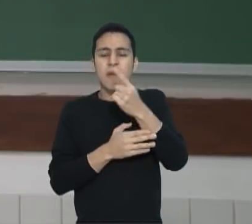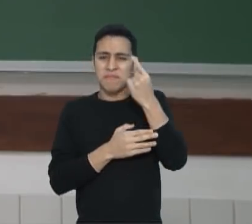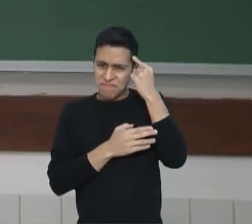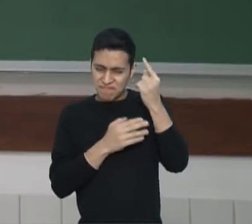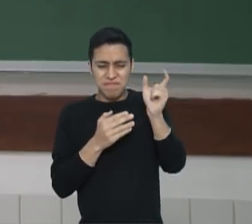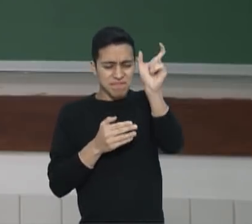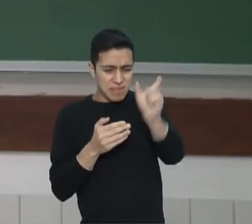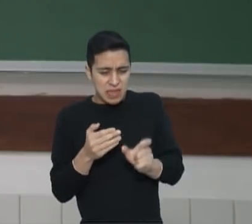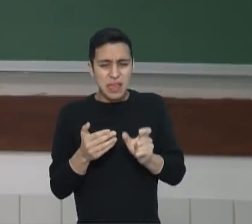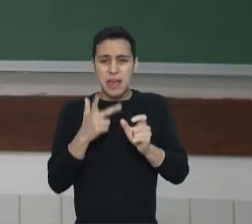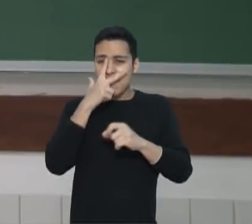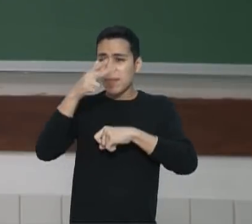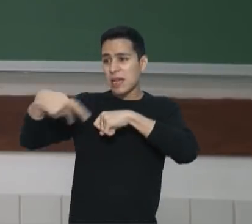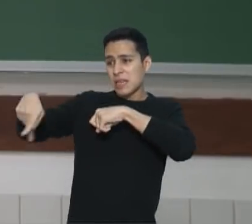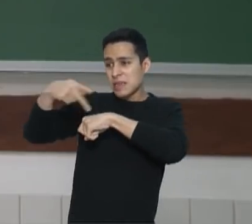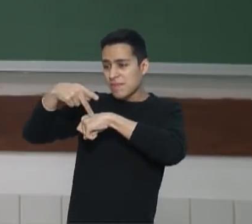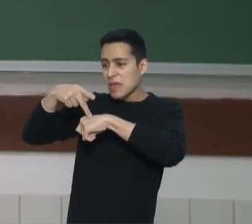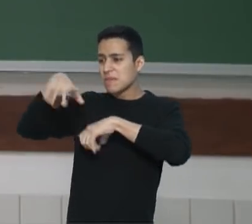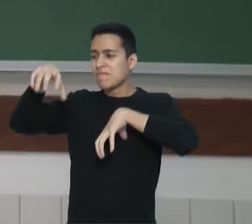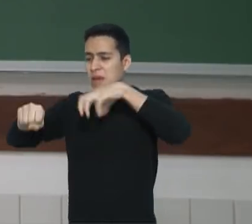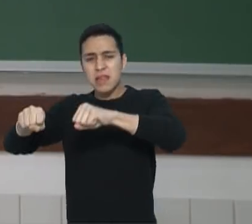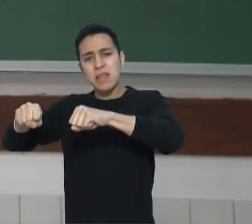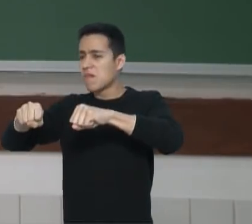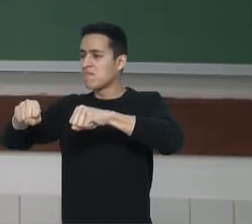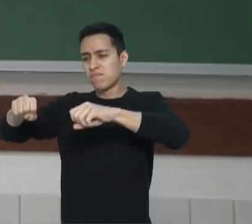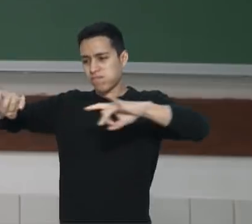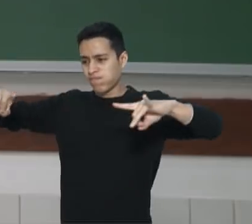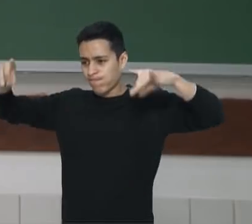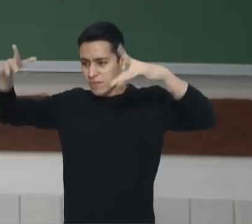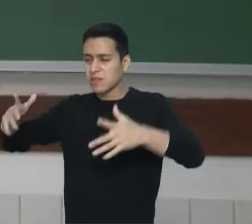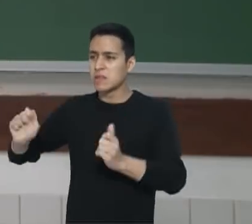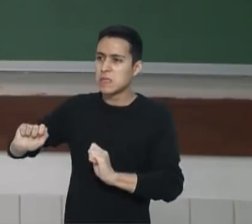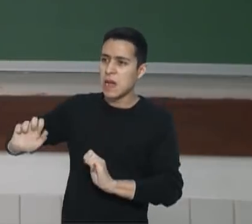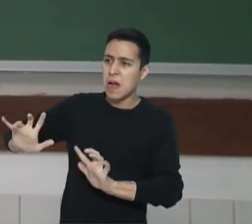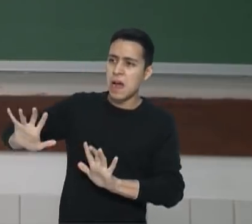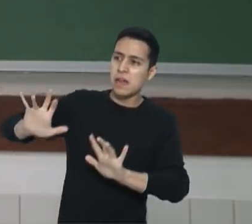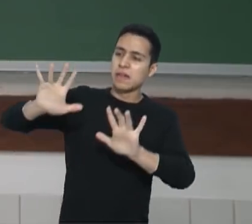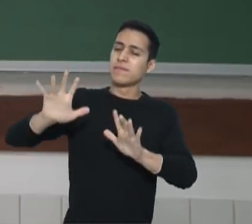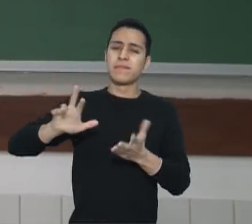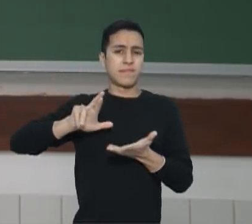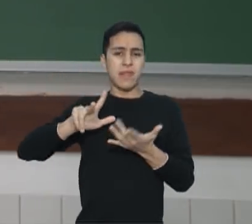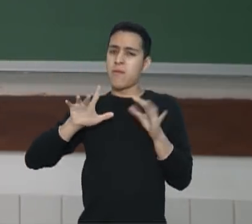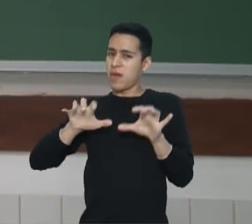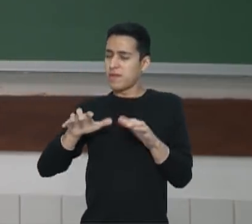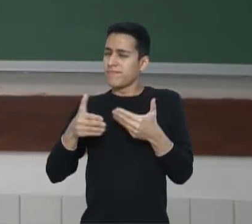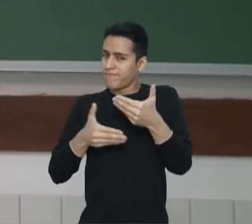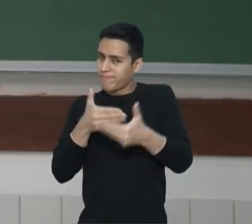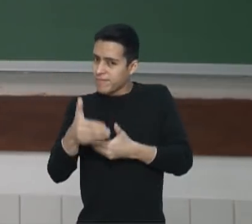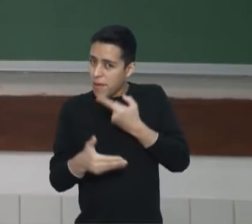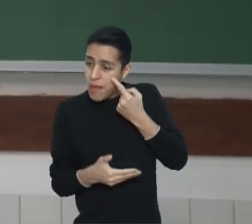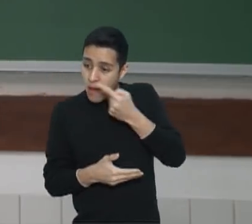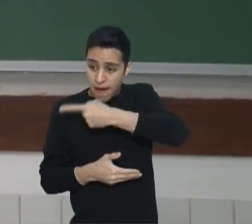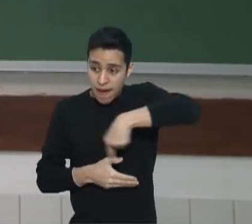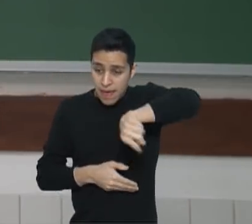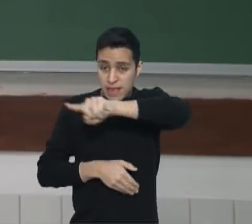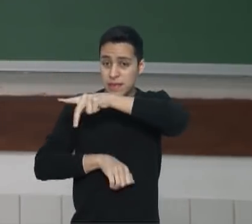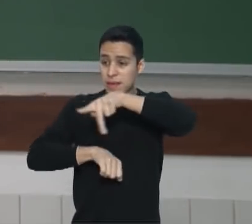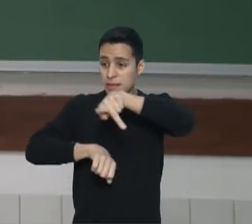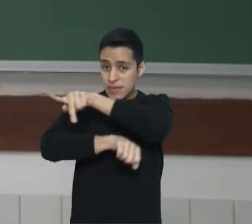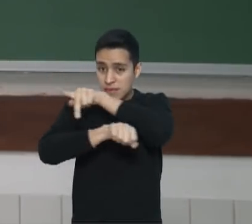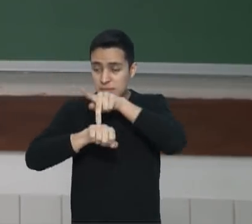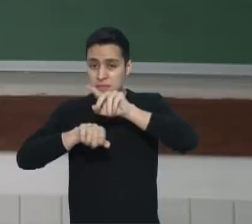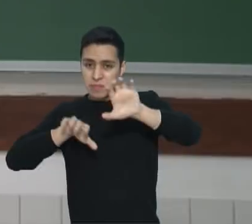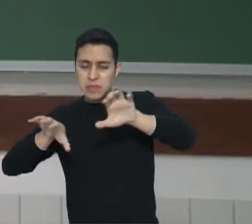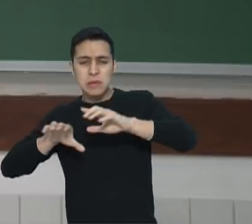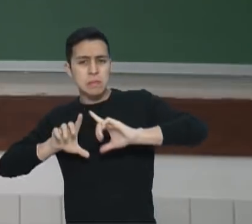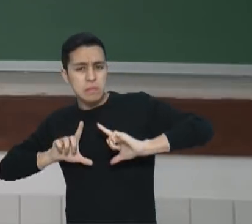países colonizadores se retiraram dessas nações colonizadas. Não foi bem assim. Como nós vamos ver, essas nações lutaram